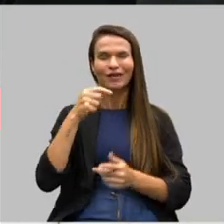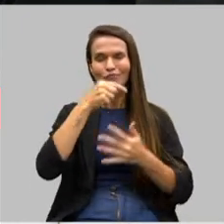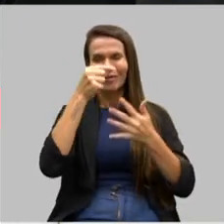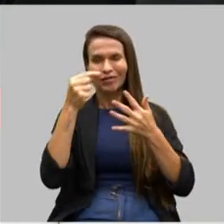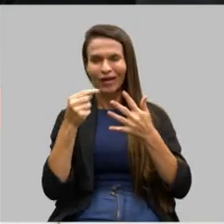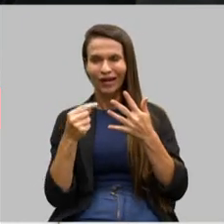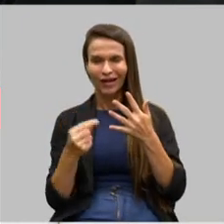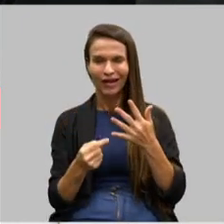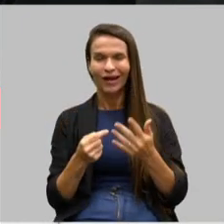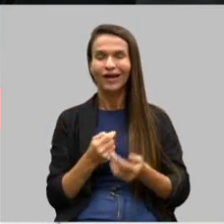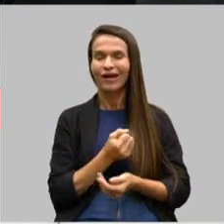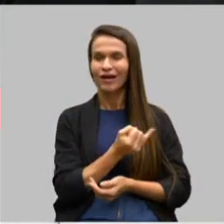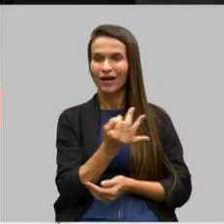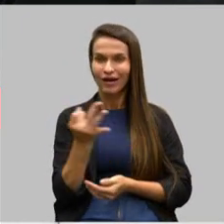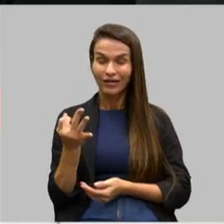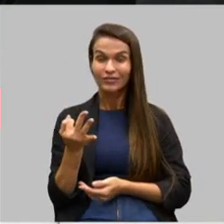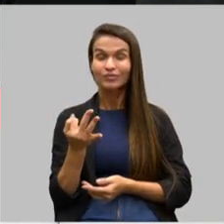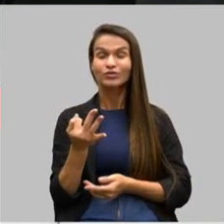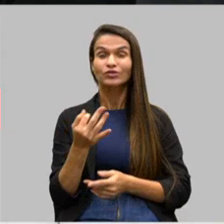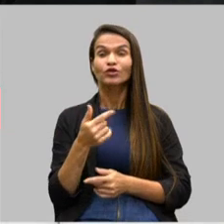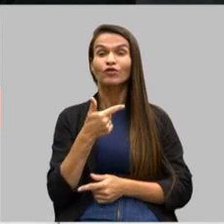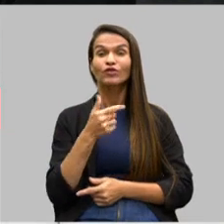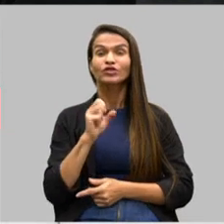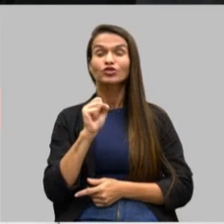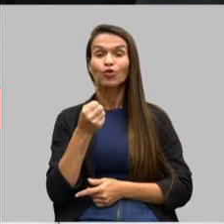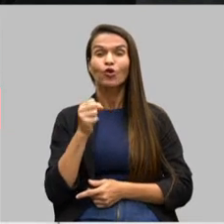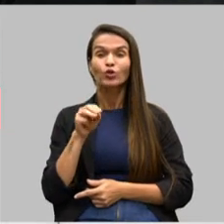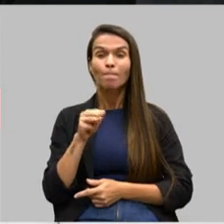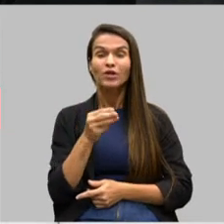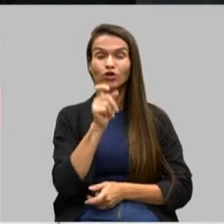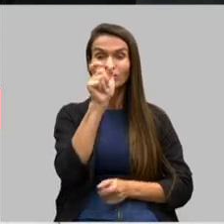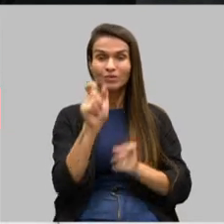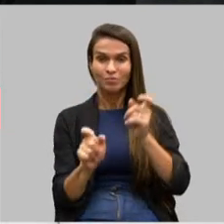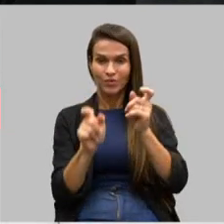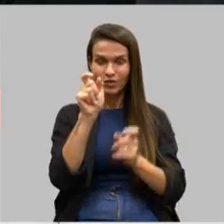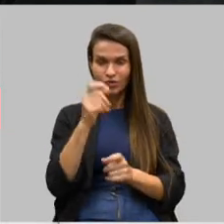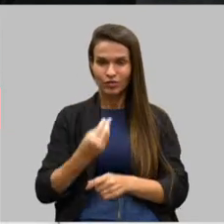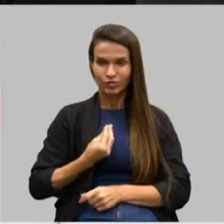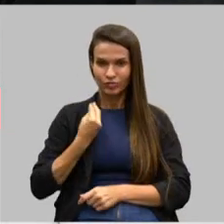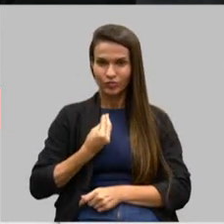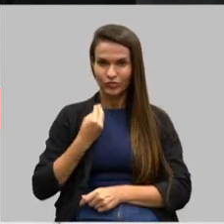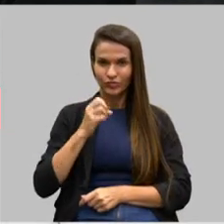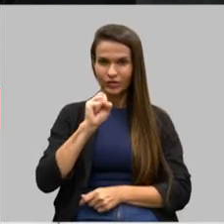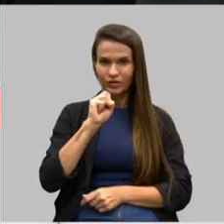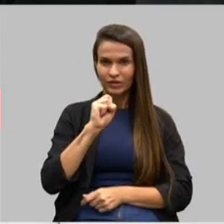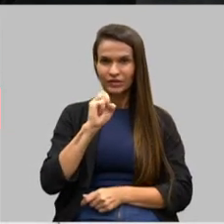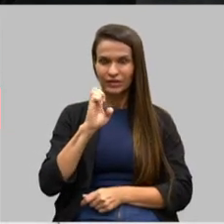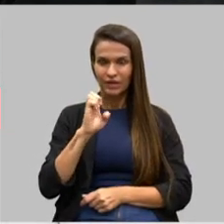Sergipe. Cerca de 28 milhões de pessoas vivem no semiárido.